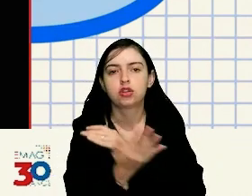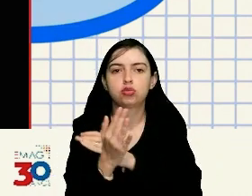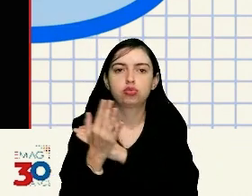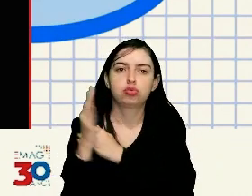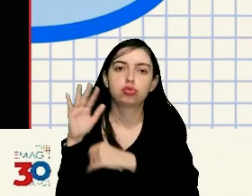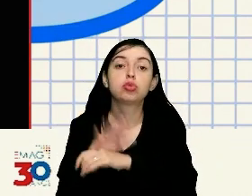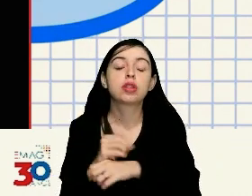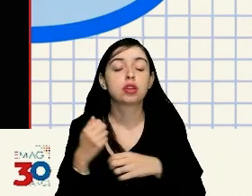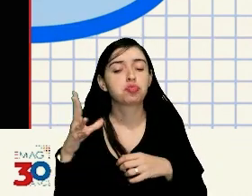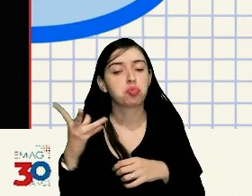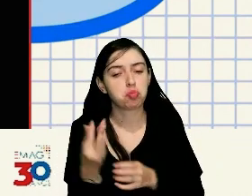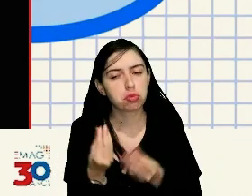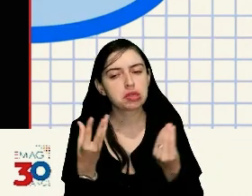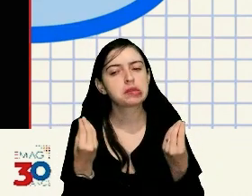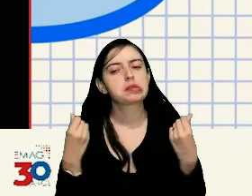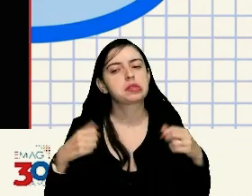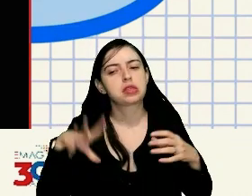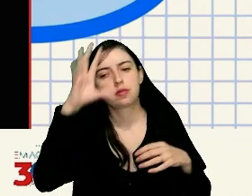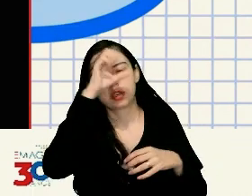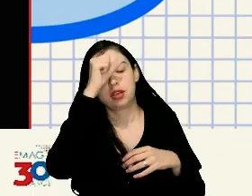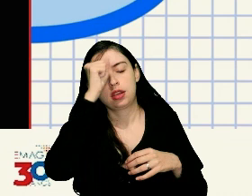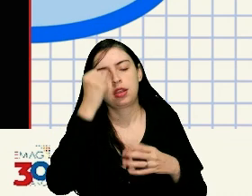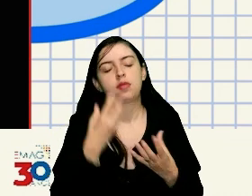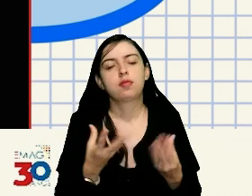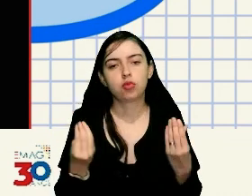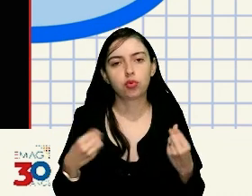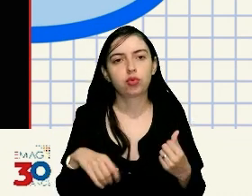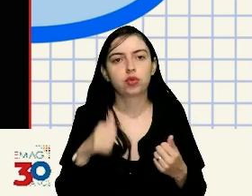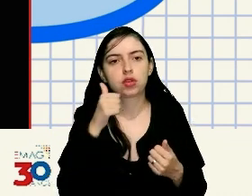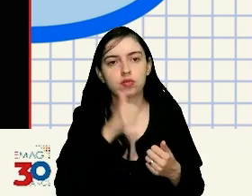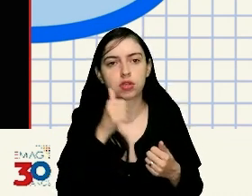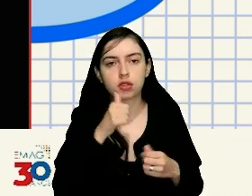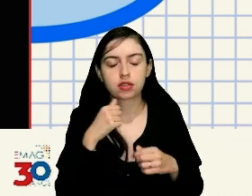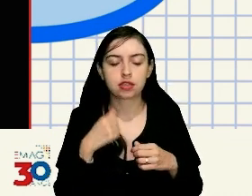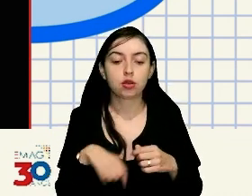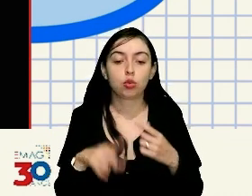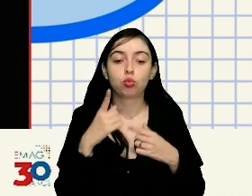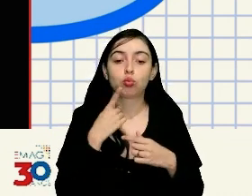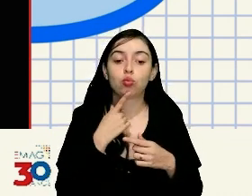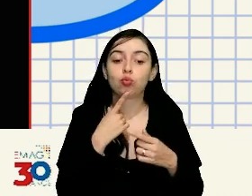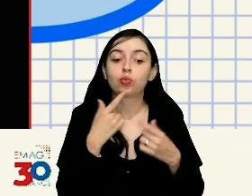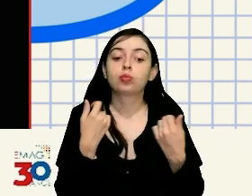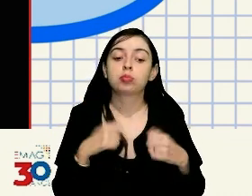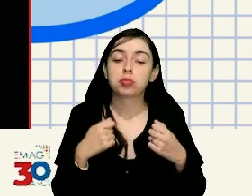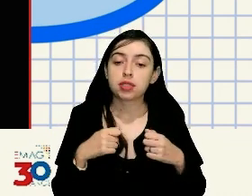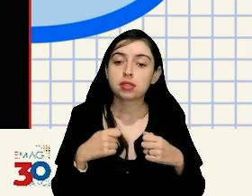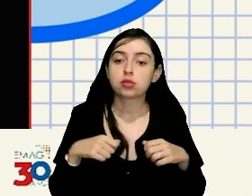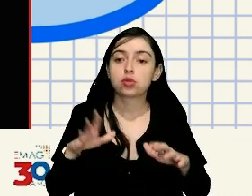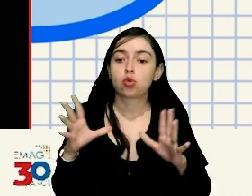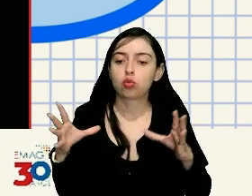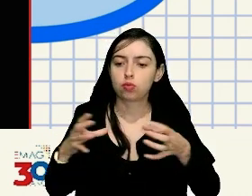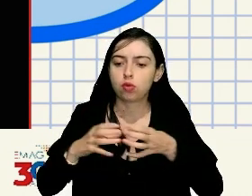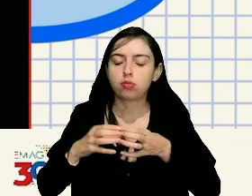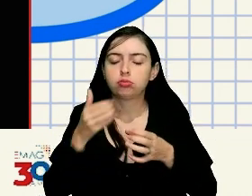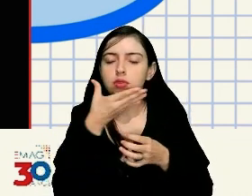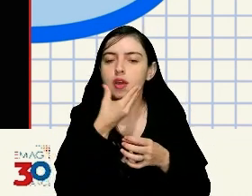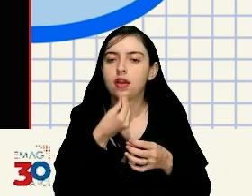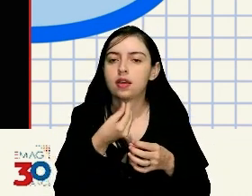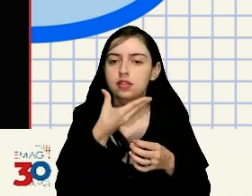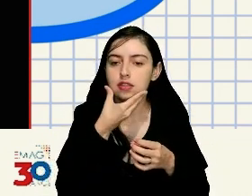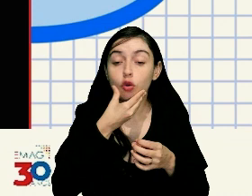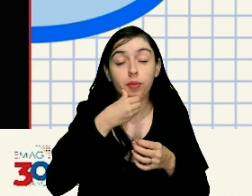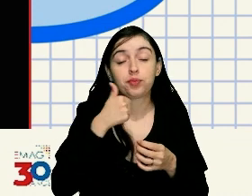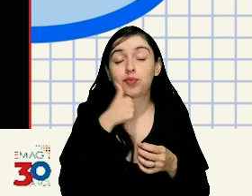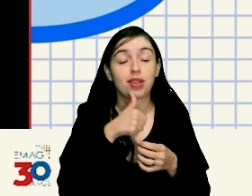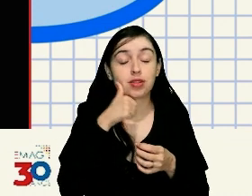por necessidade, elas tiveram que montar suas próprias redes de apoio, senão elas não conquistariam os direitos que elas teriam conquistado.